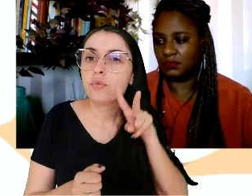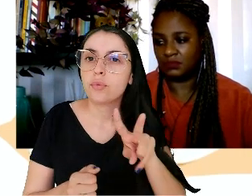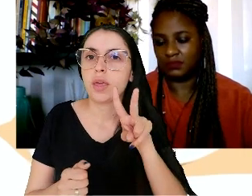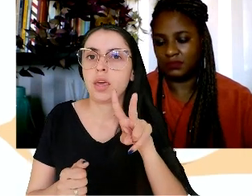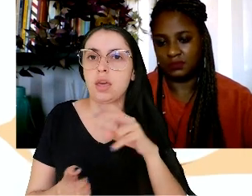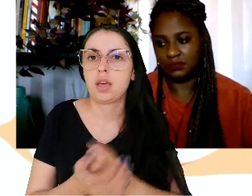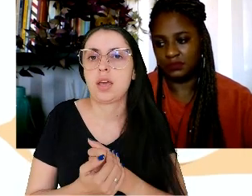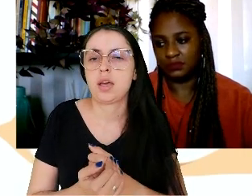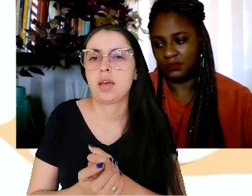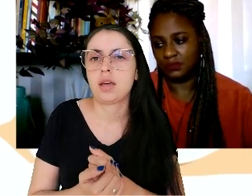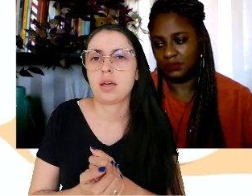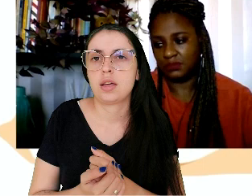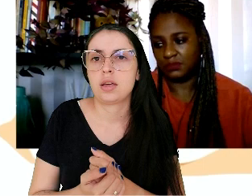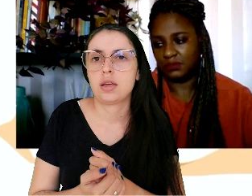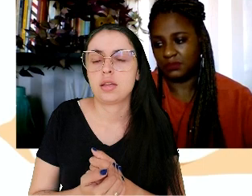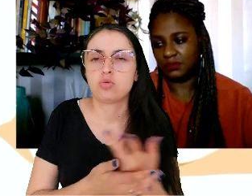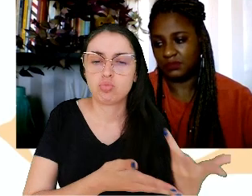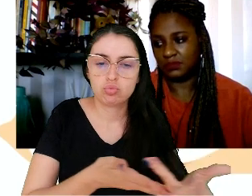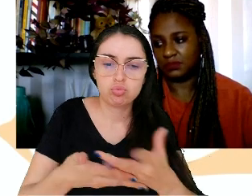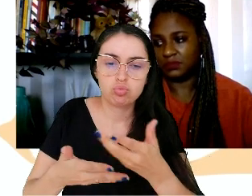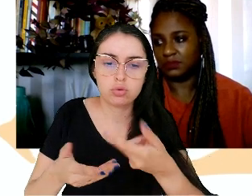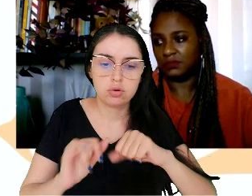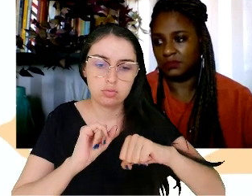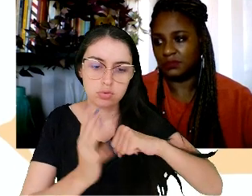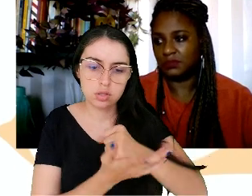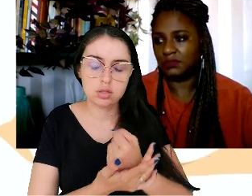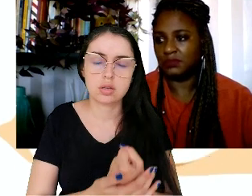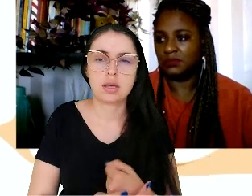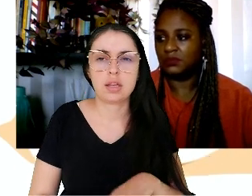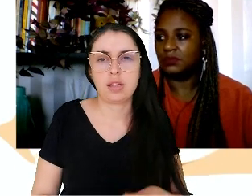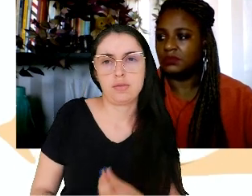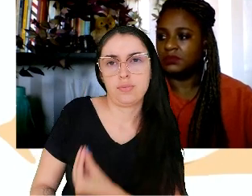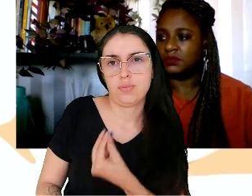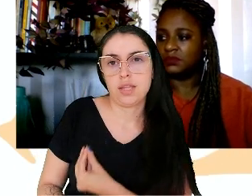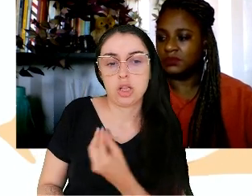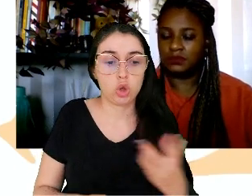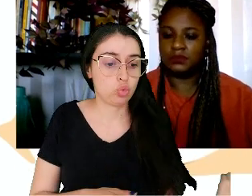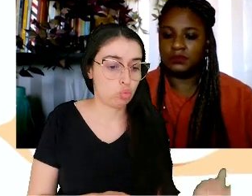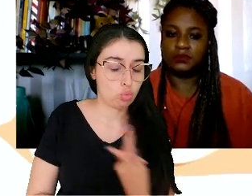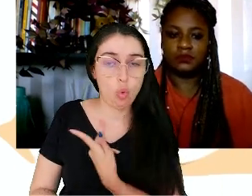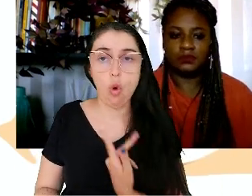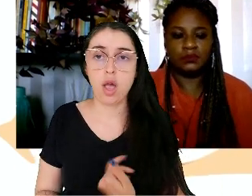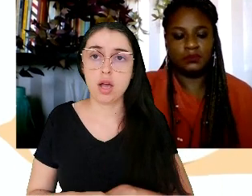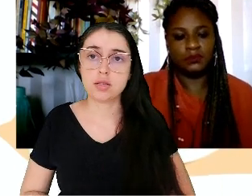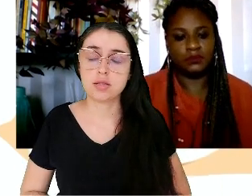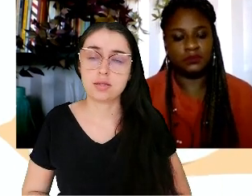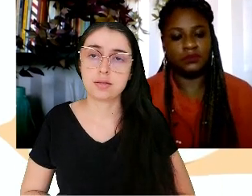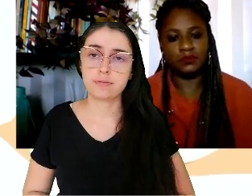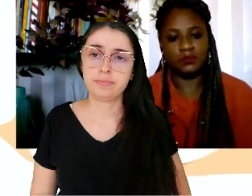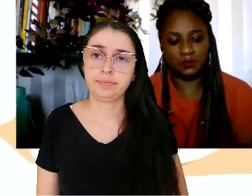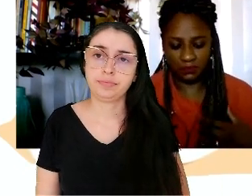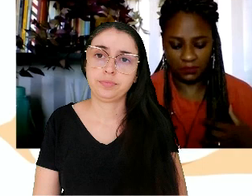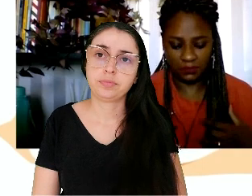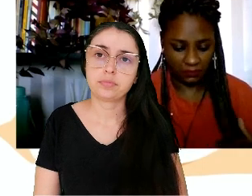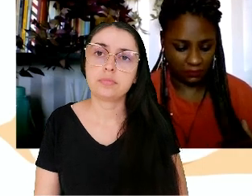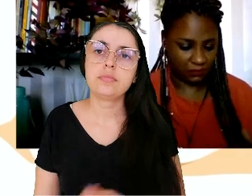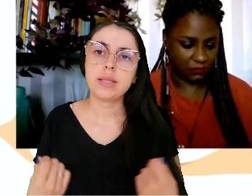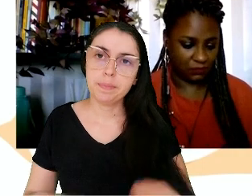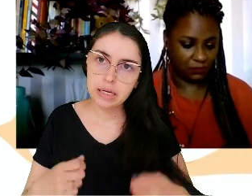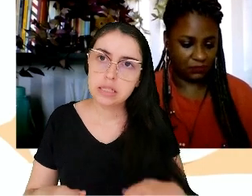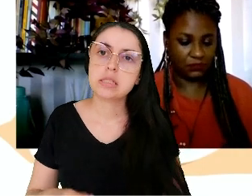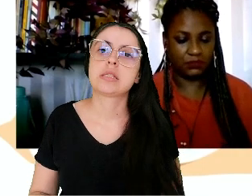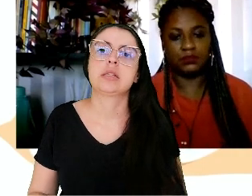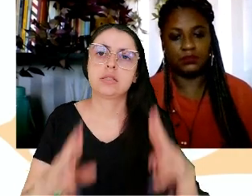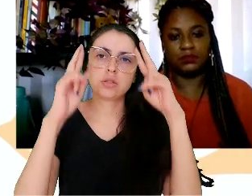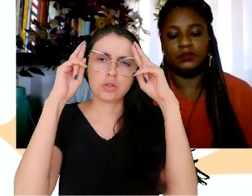invisível. A pandemia trouxe essa realidade muito mais próxima de todos nós, né? E isso realmente merece